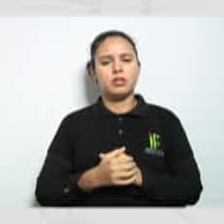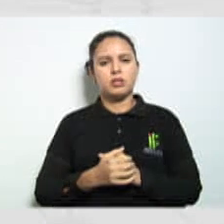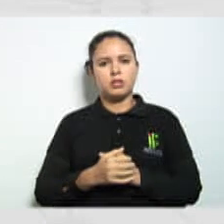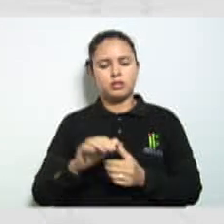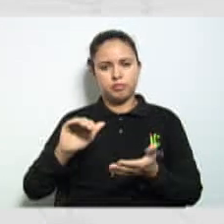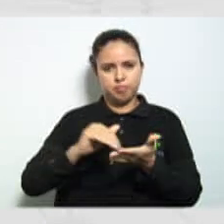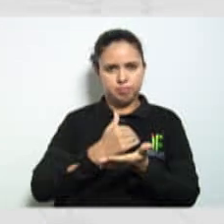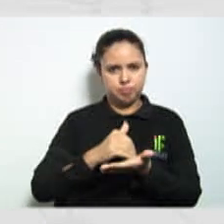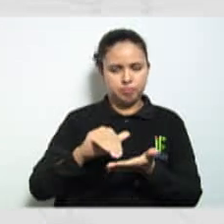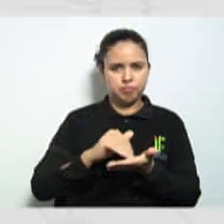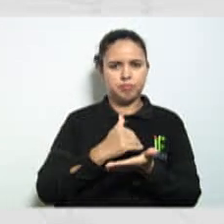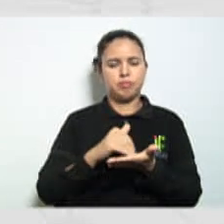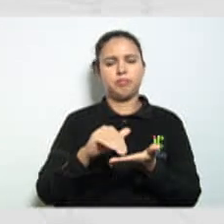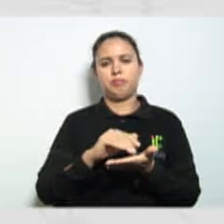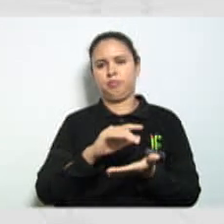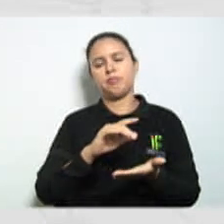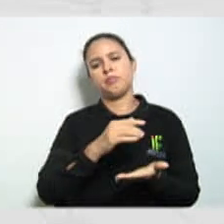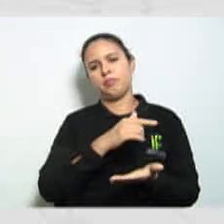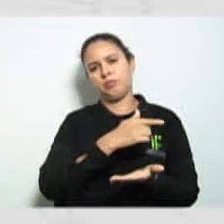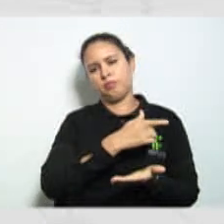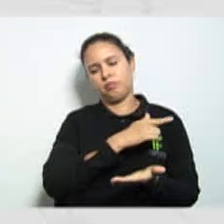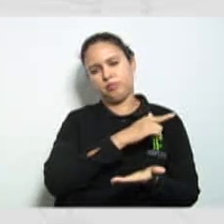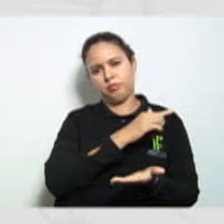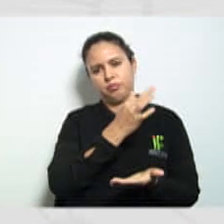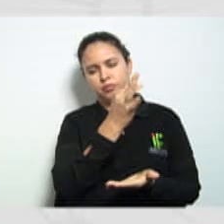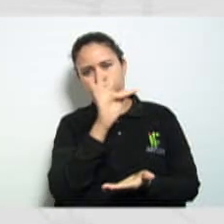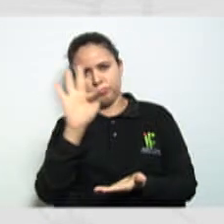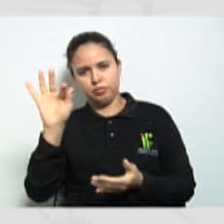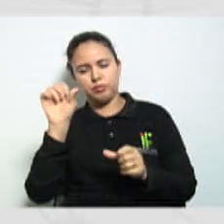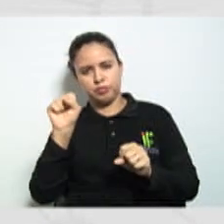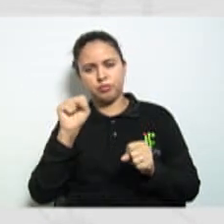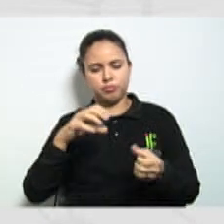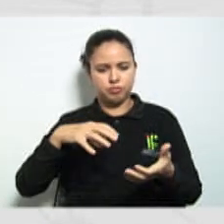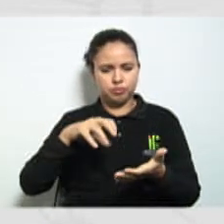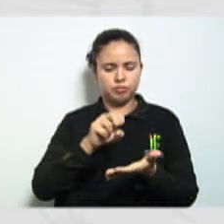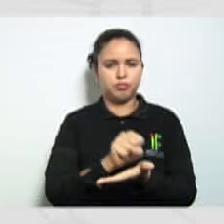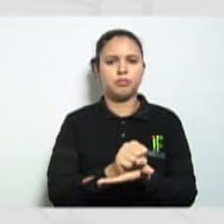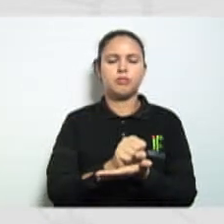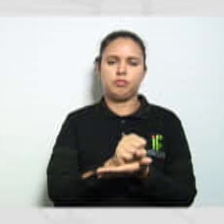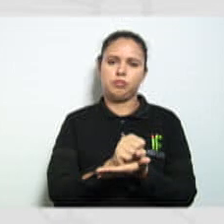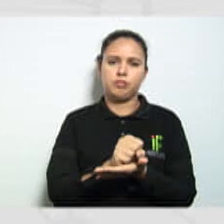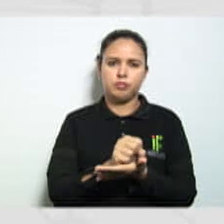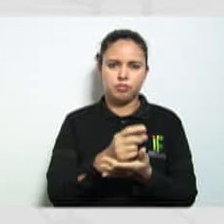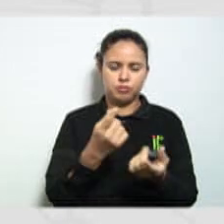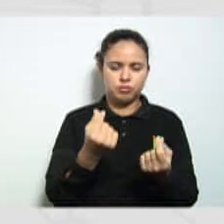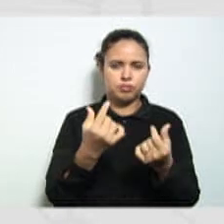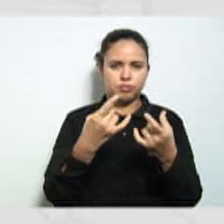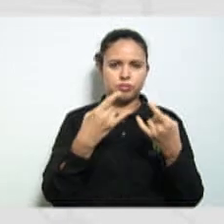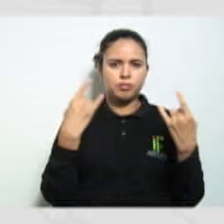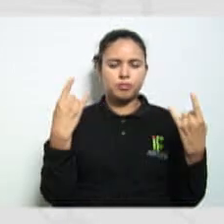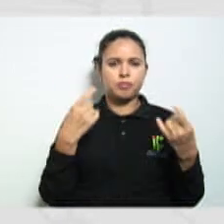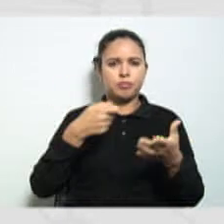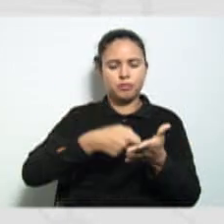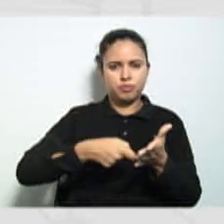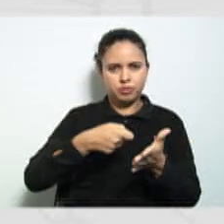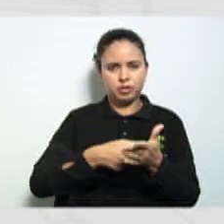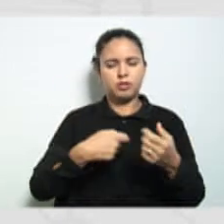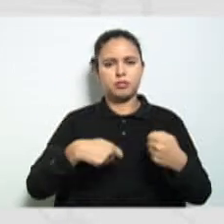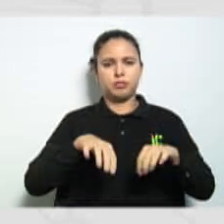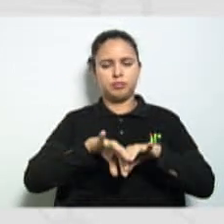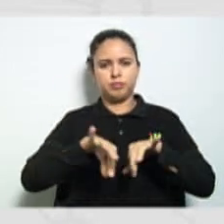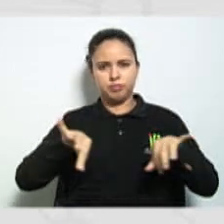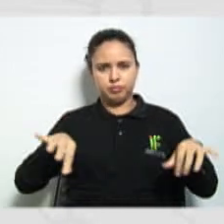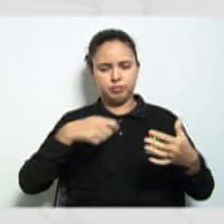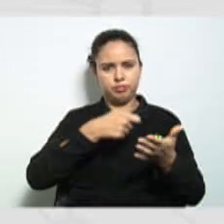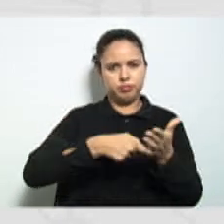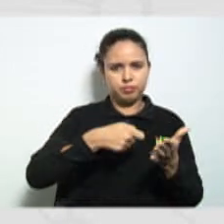Federal pode arbitrar o seu lucro. Continuando. As obrigações deverão ser separadas em